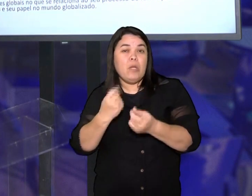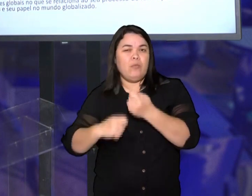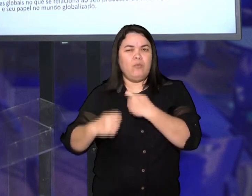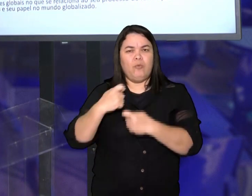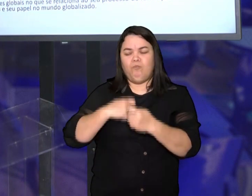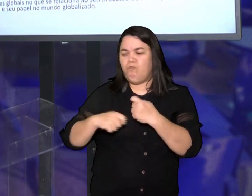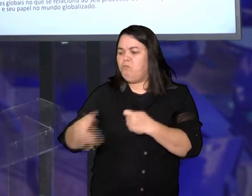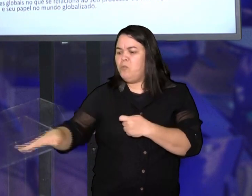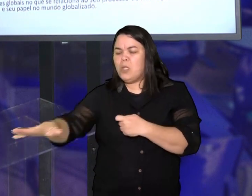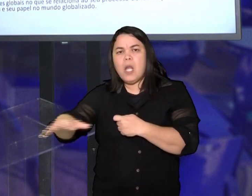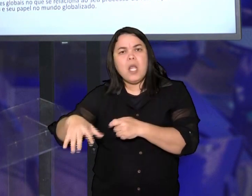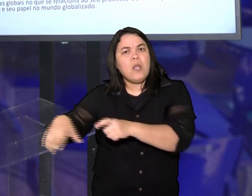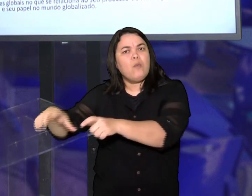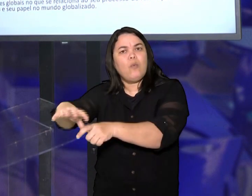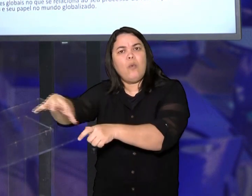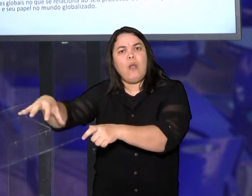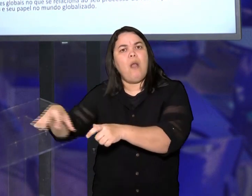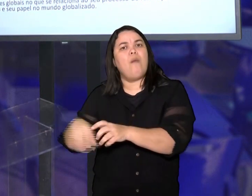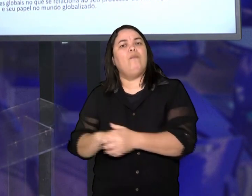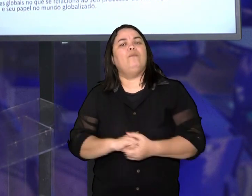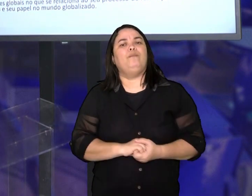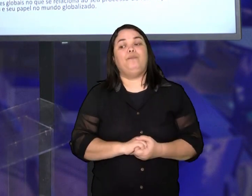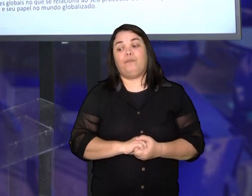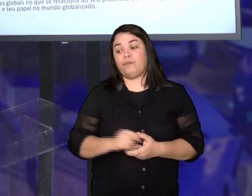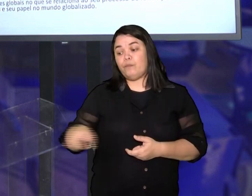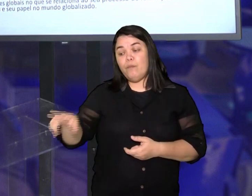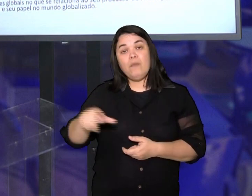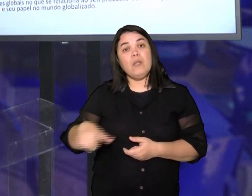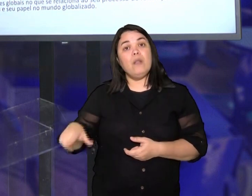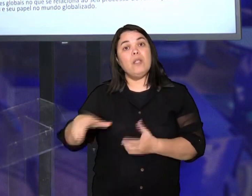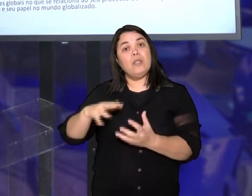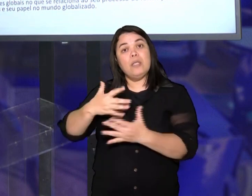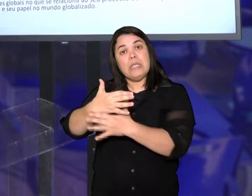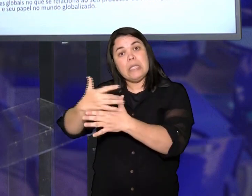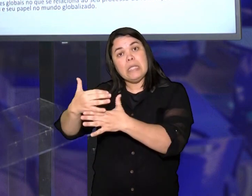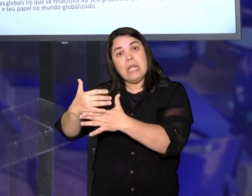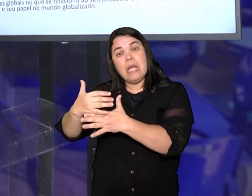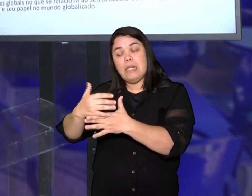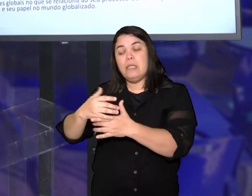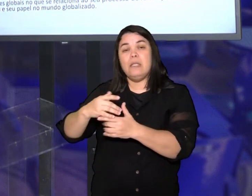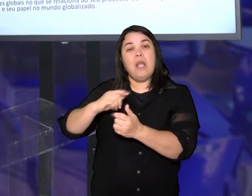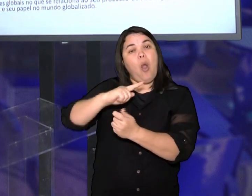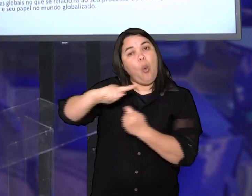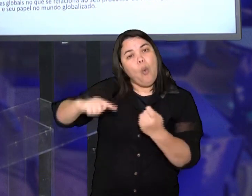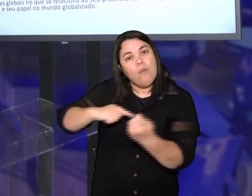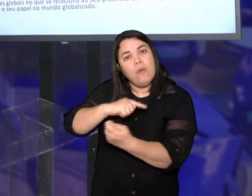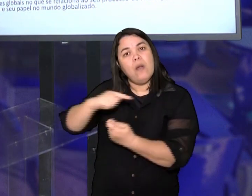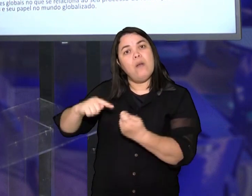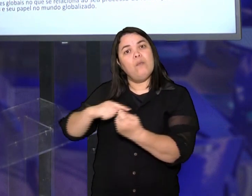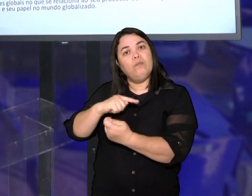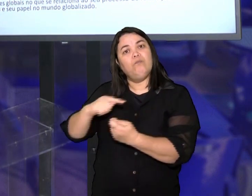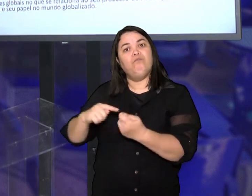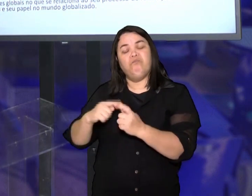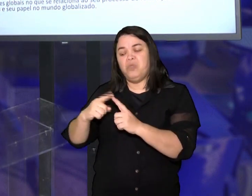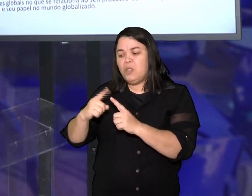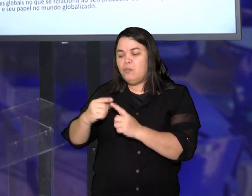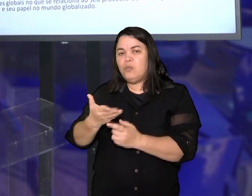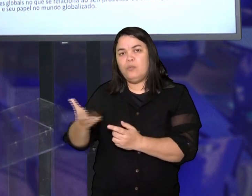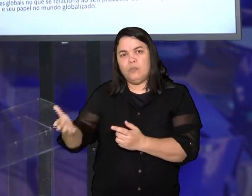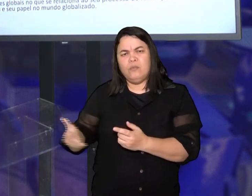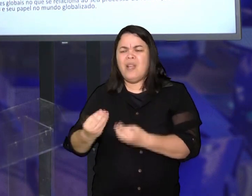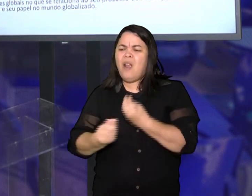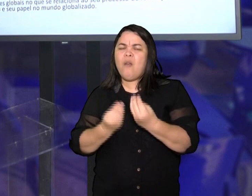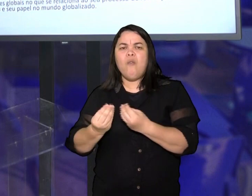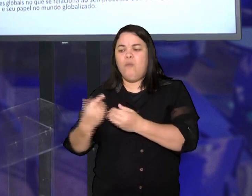valores. Então, por conta disso, essas cidades são conhecidas como cidades globais. Mas como aconteceu esse processo de formação ao longo